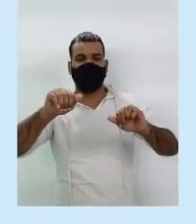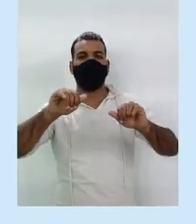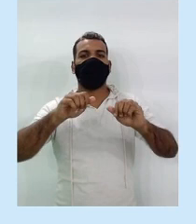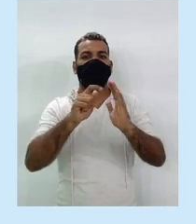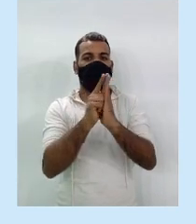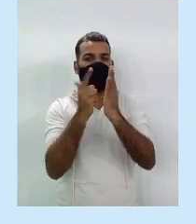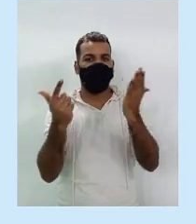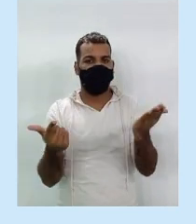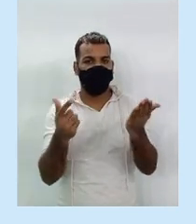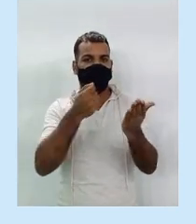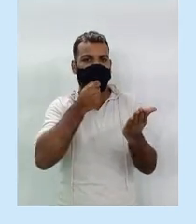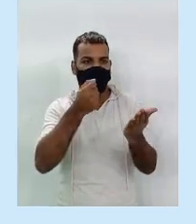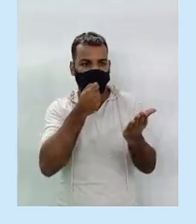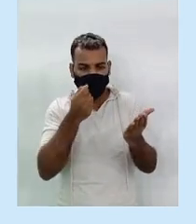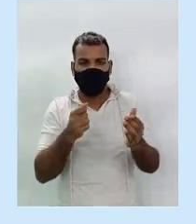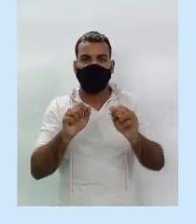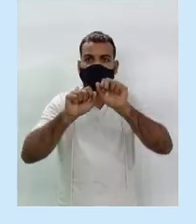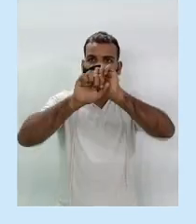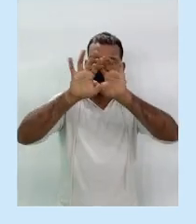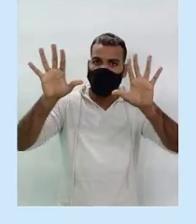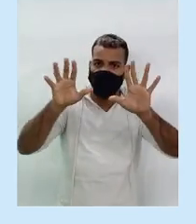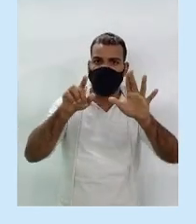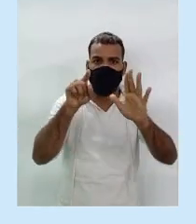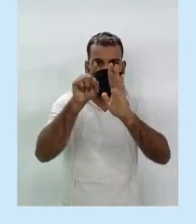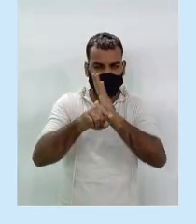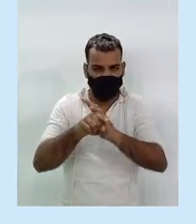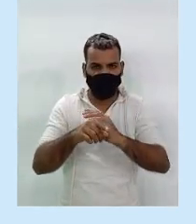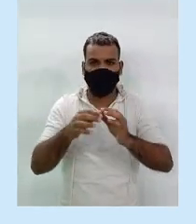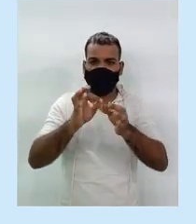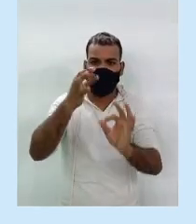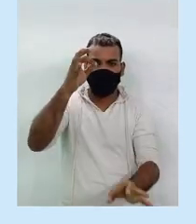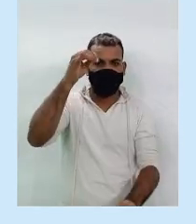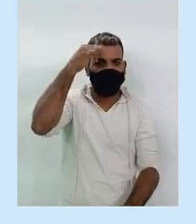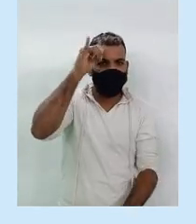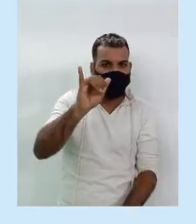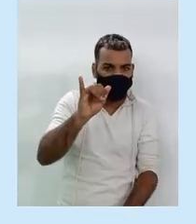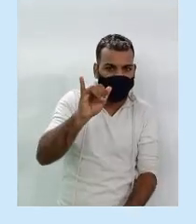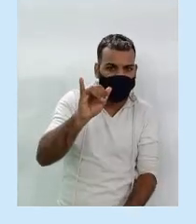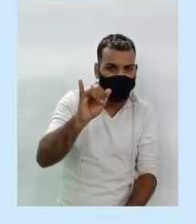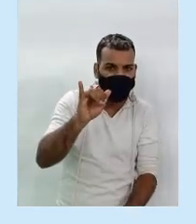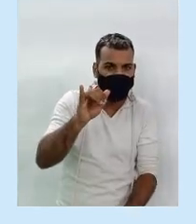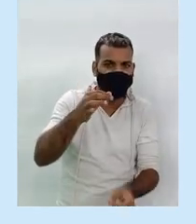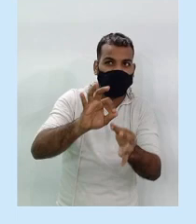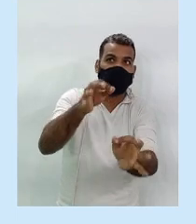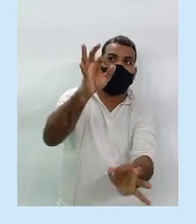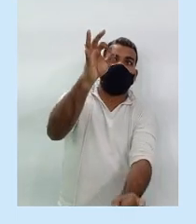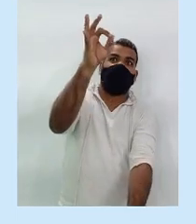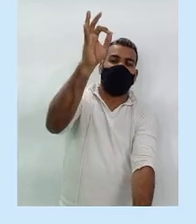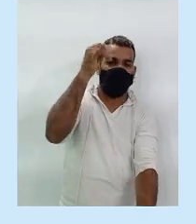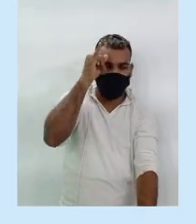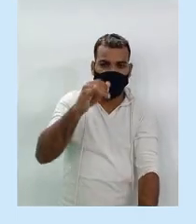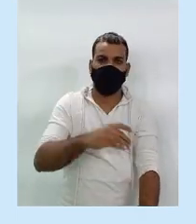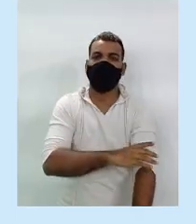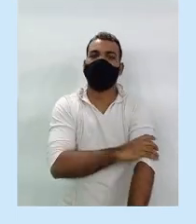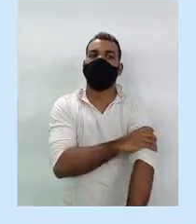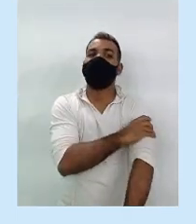objetividade, clareza, as perguntas, falar muito com poucas palavras, texto